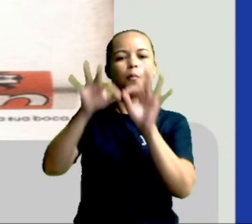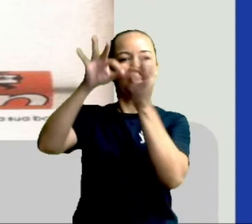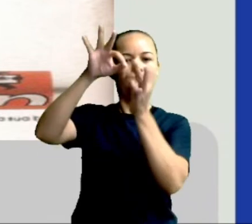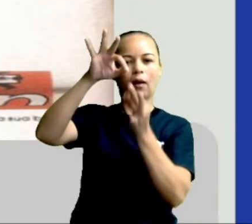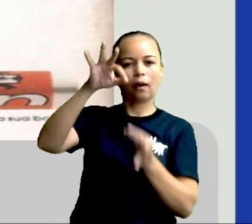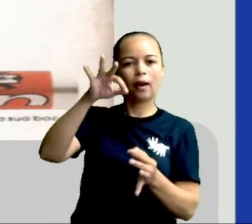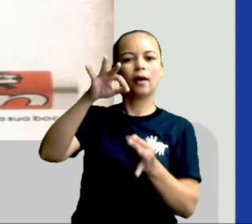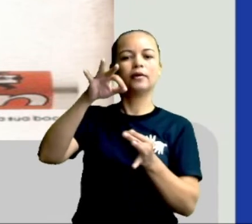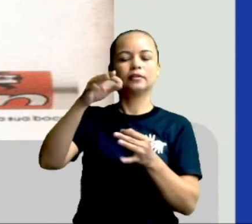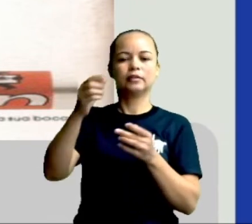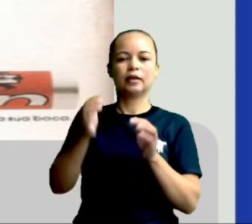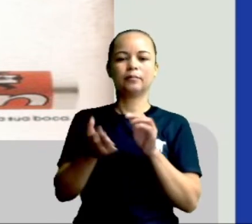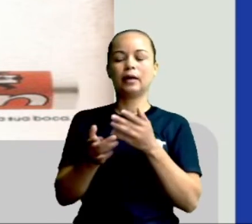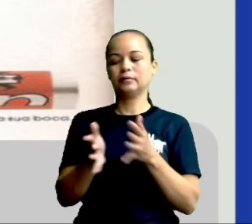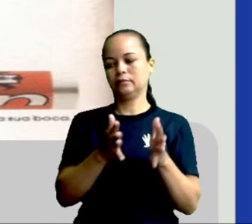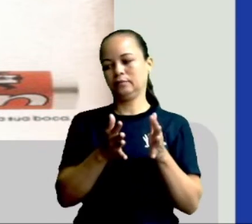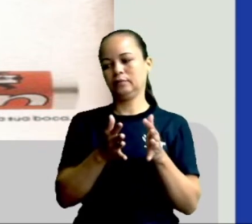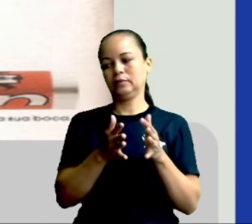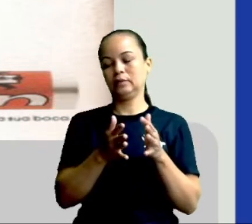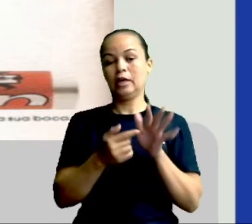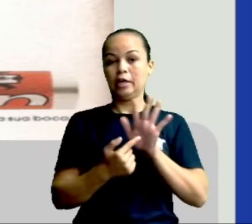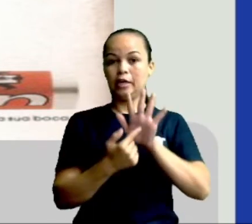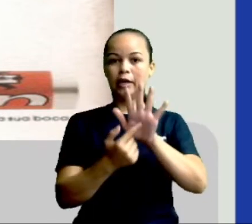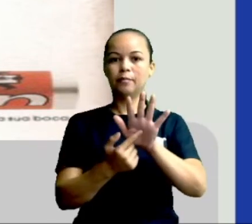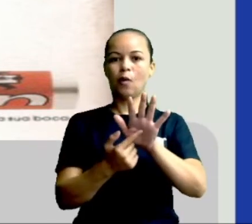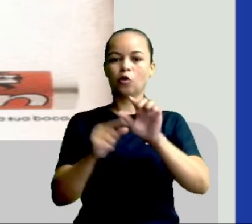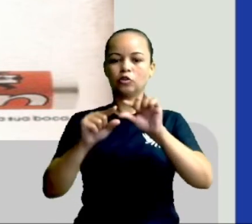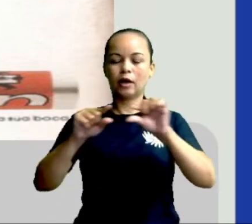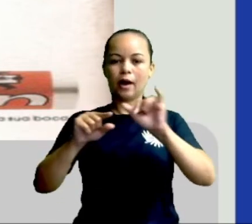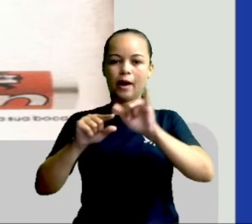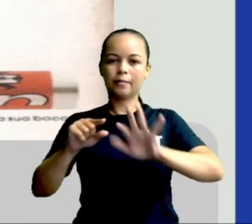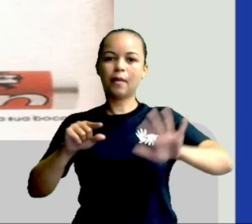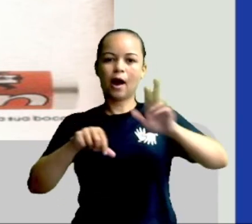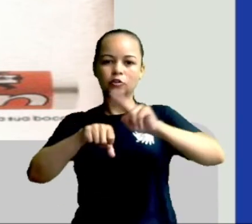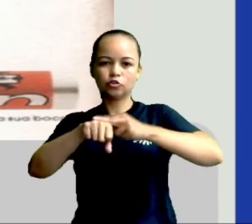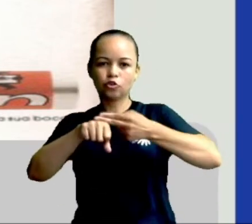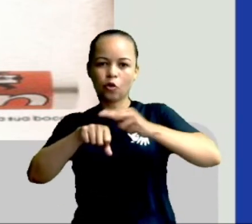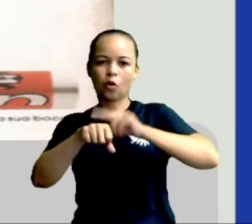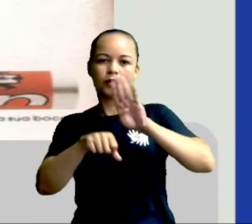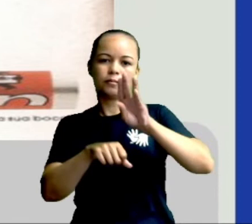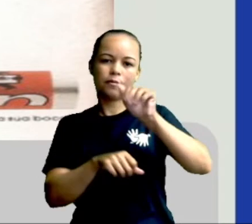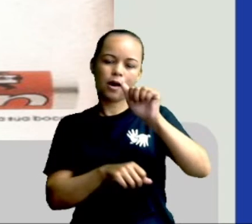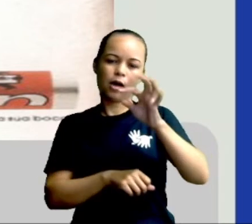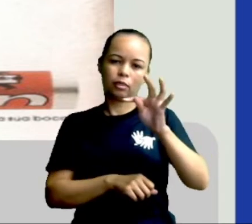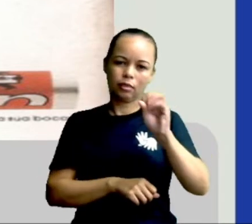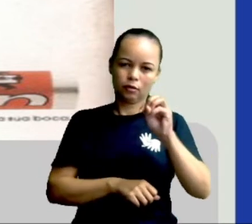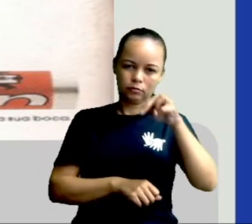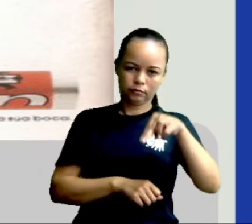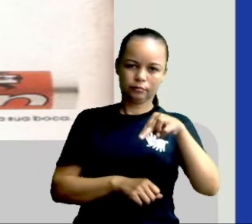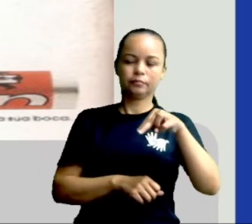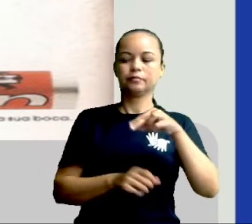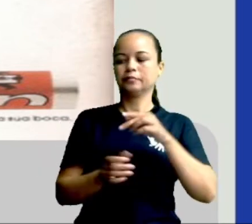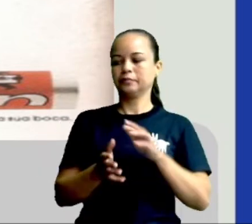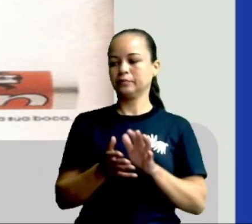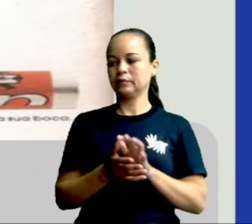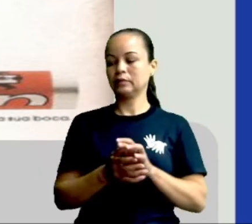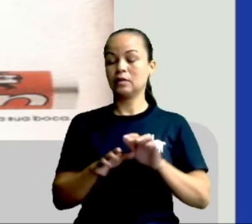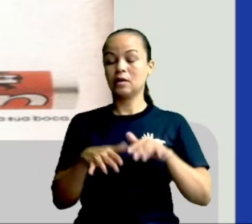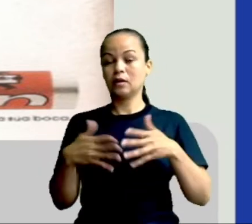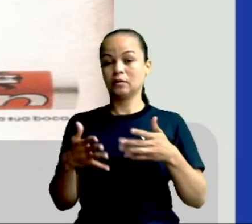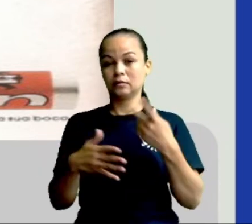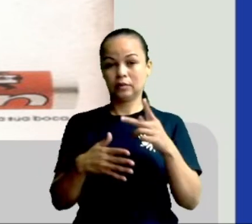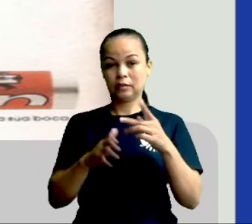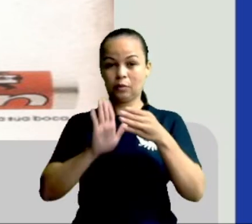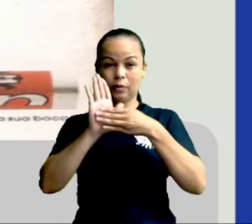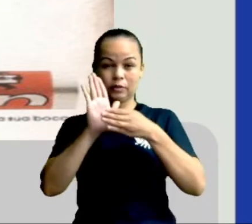parte inferior do anúncio. E aqui ele coloca a imagem do chocolate Batom. A maior parte dos anúncios publicitários não